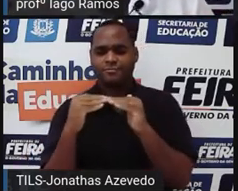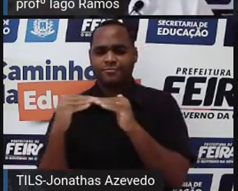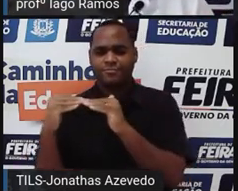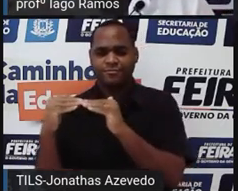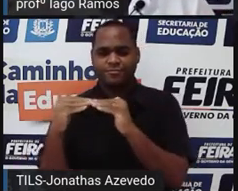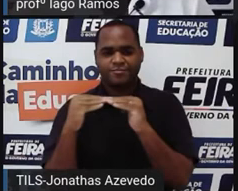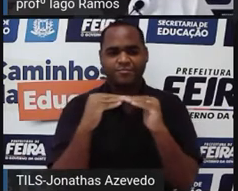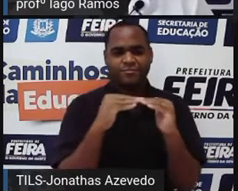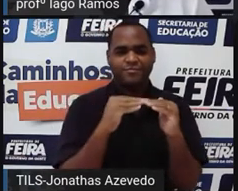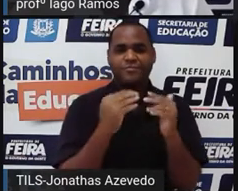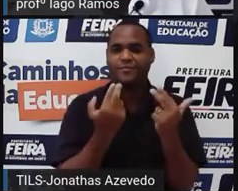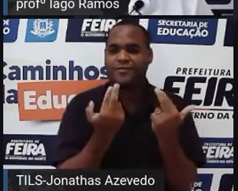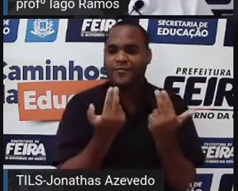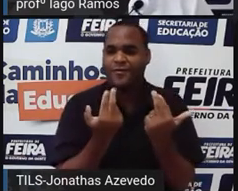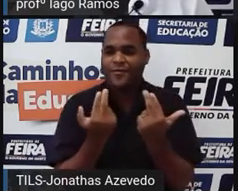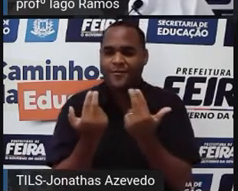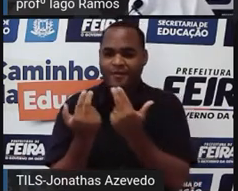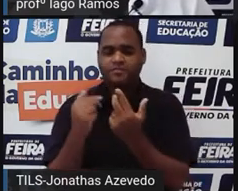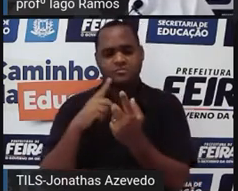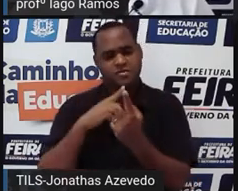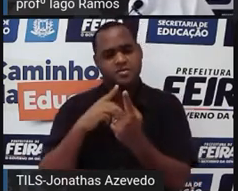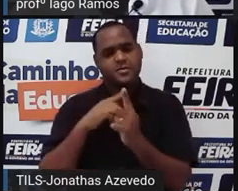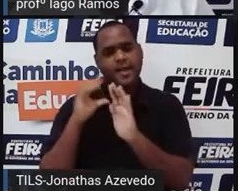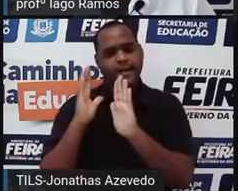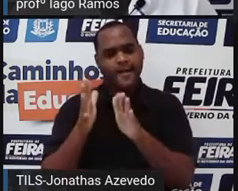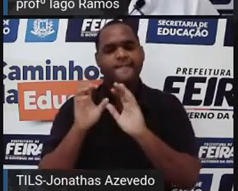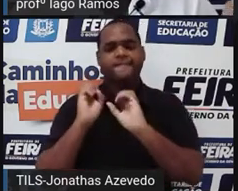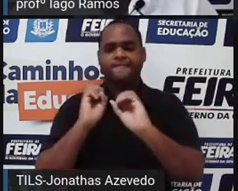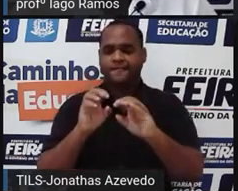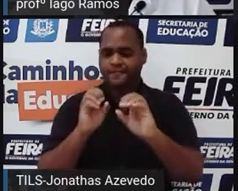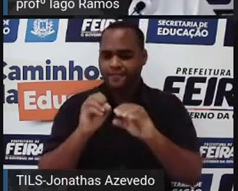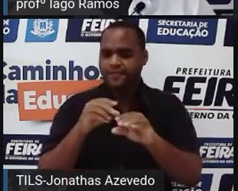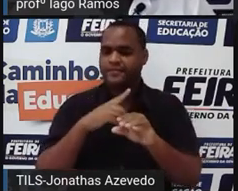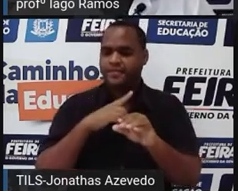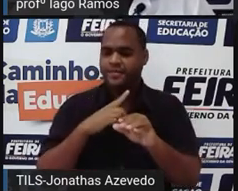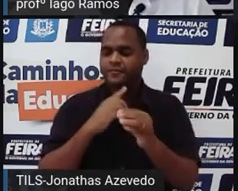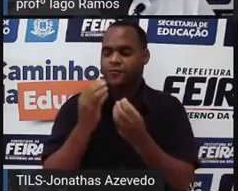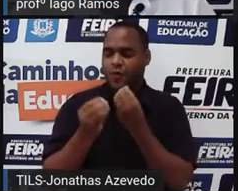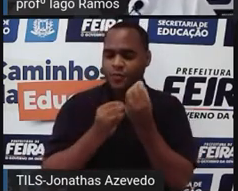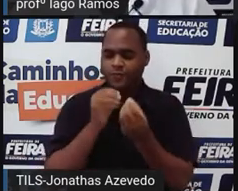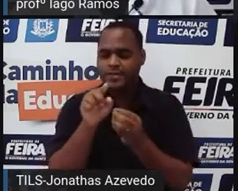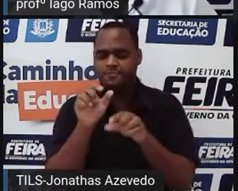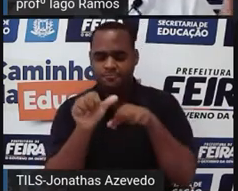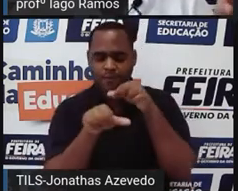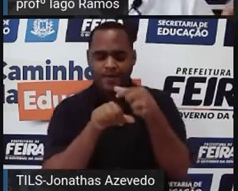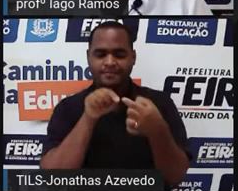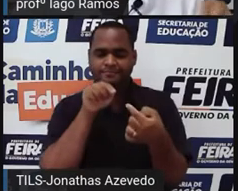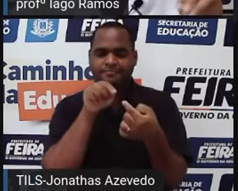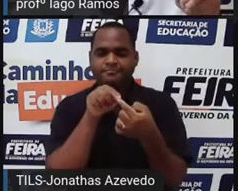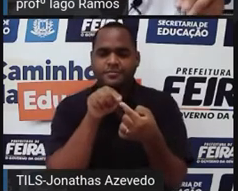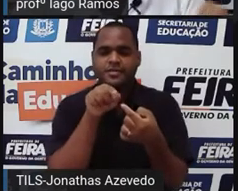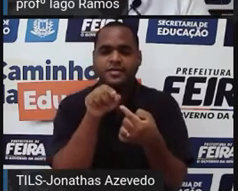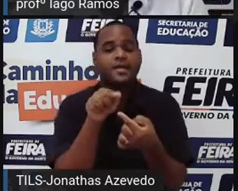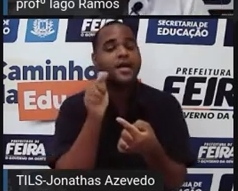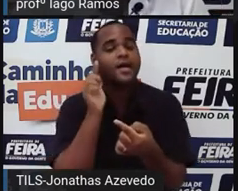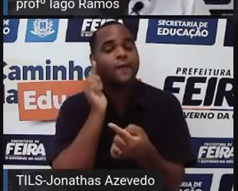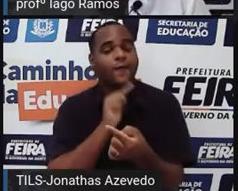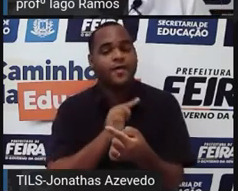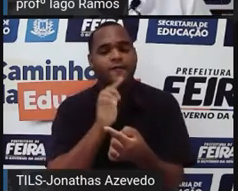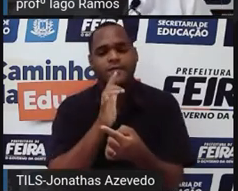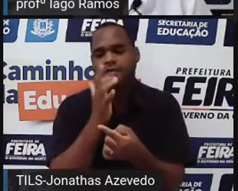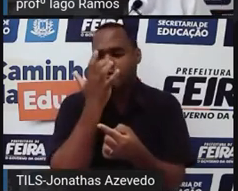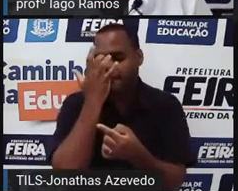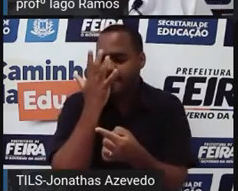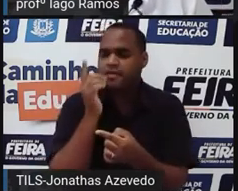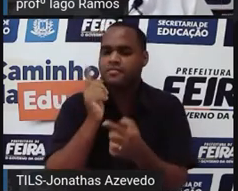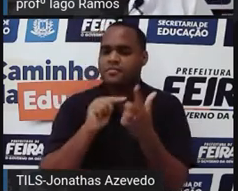E aí a gente teve uma aula, né, onde a gente viu que existe um recurso que nos ajuda a facilitar fazer